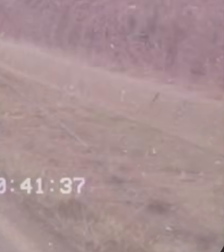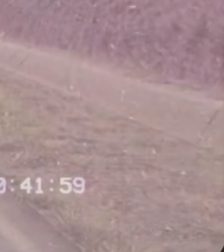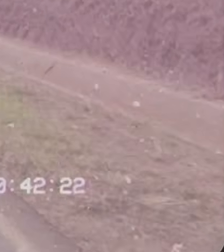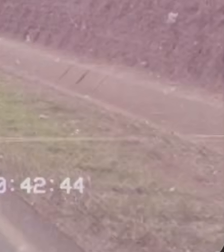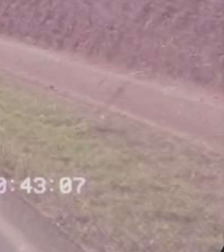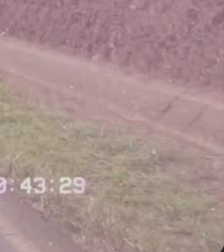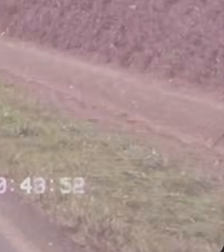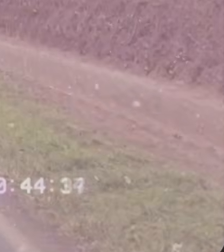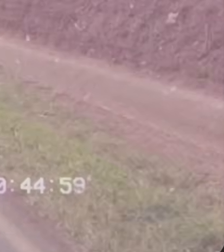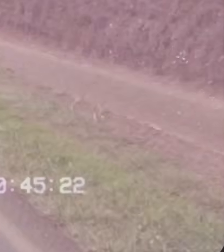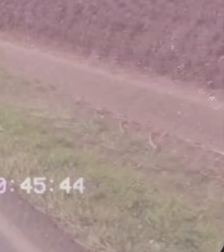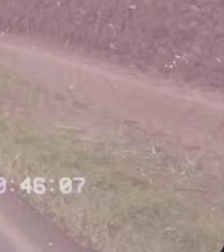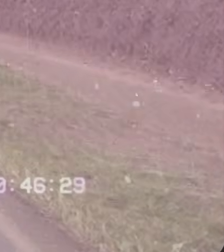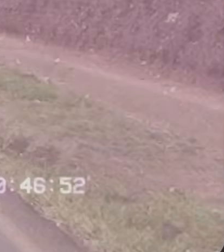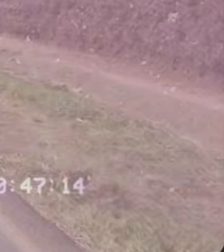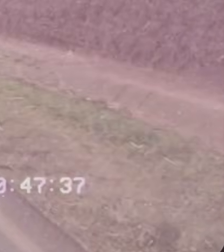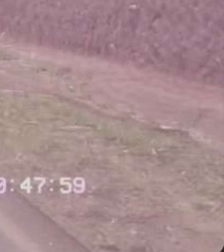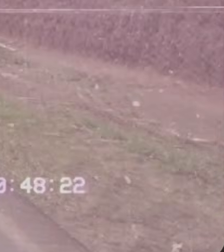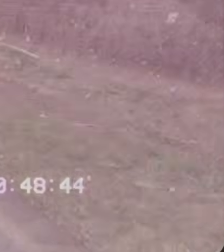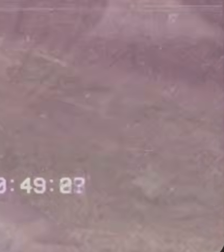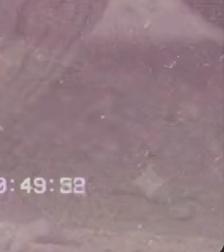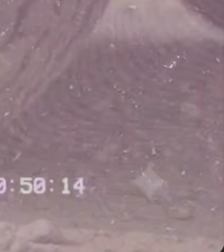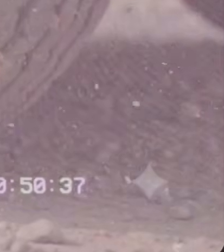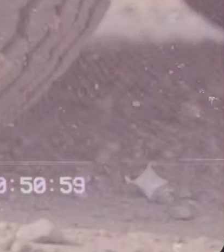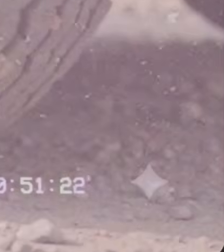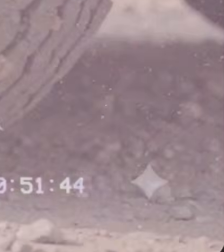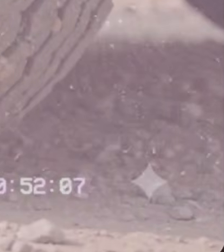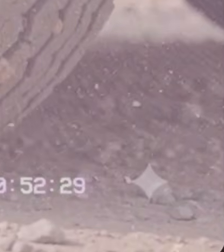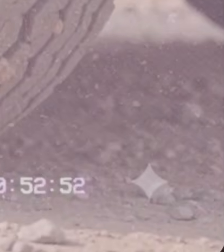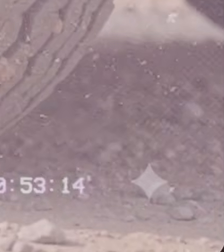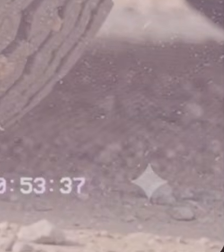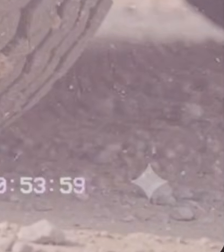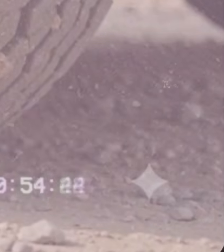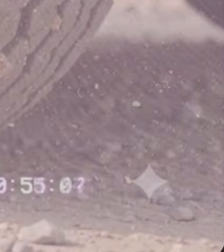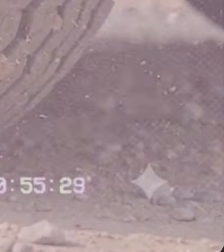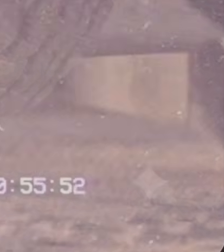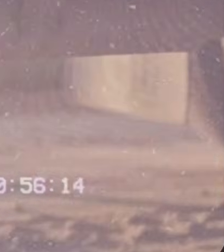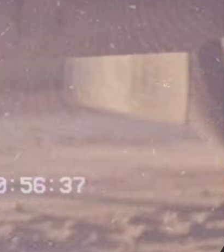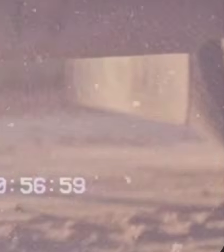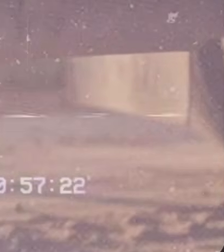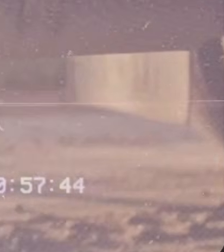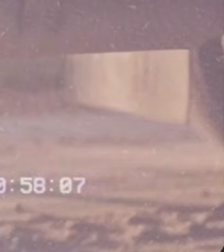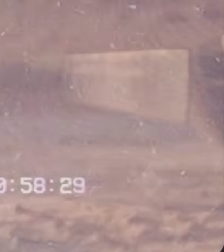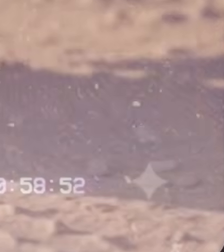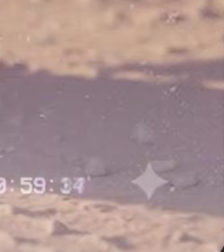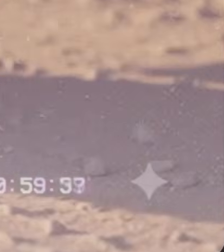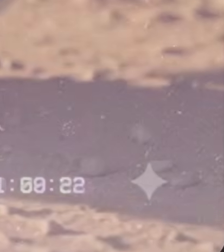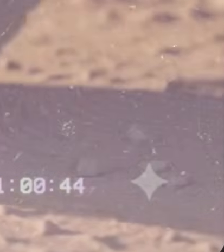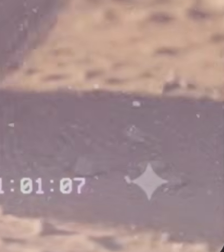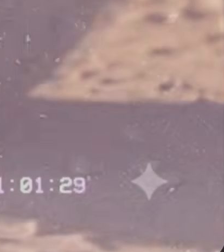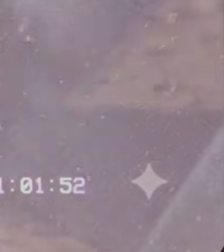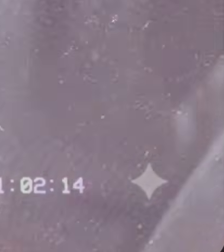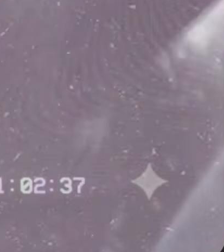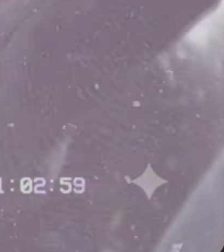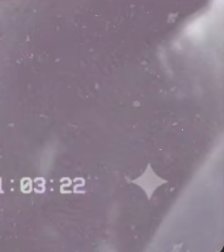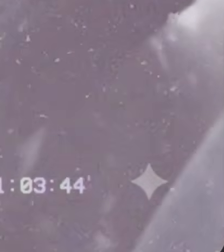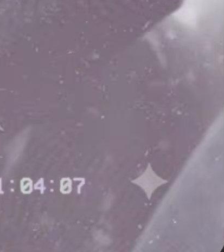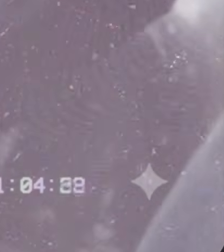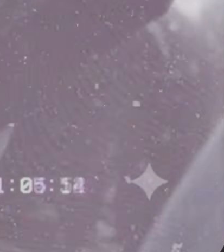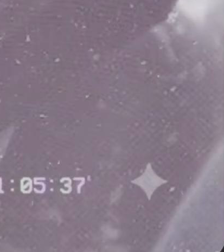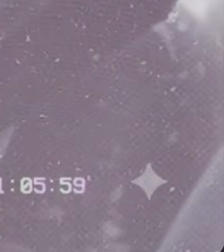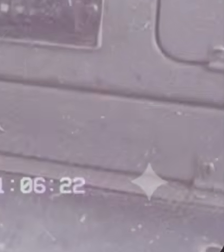na nossa zona rural. Eu ainda era criança, mas consigo